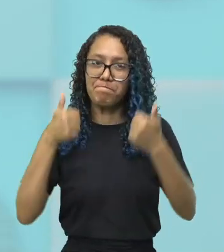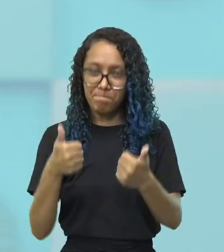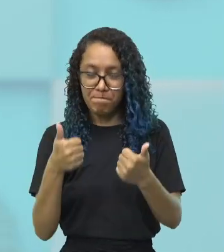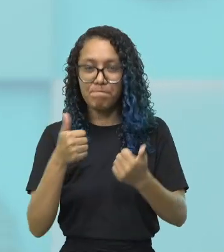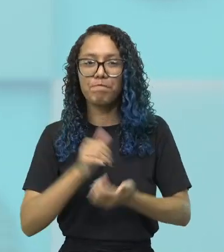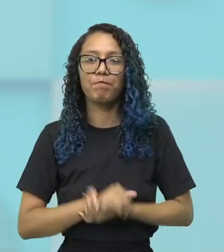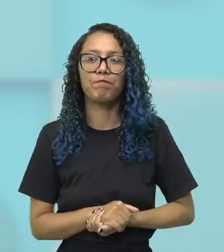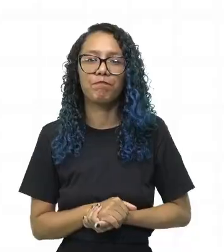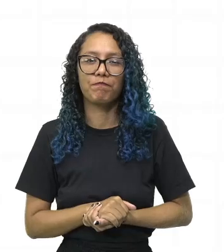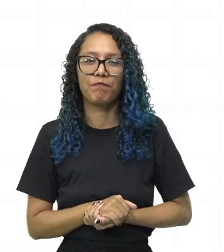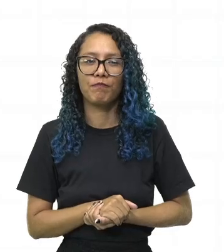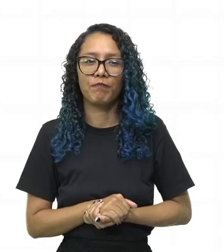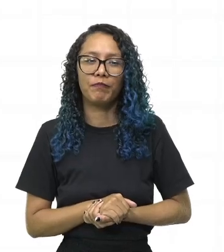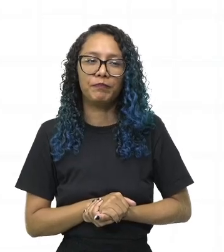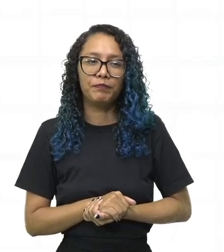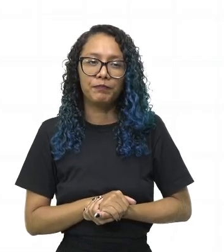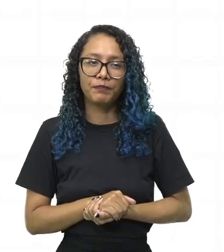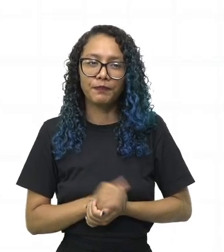corretamente. Vamos lá?